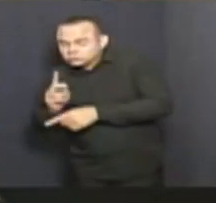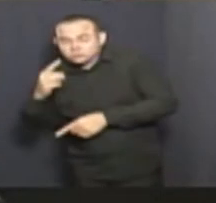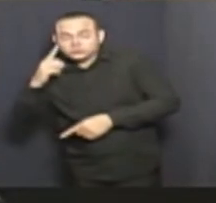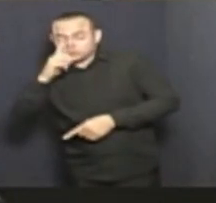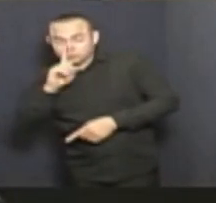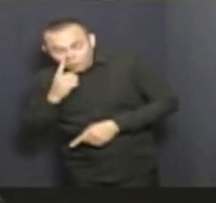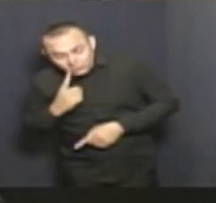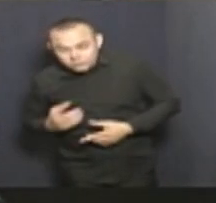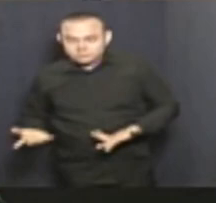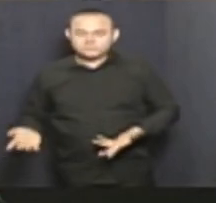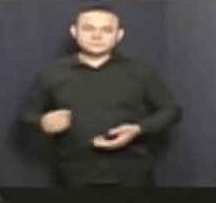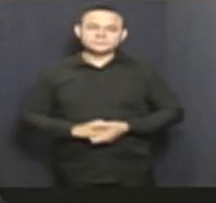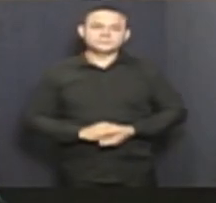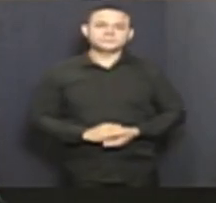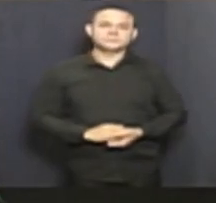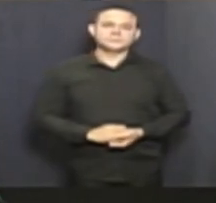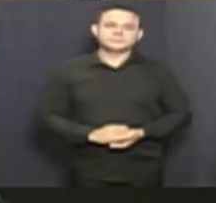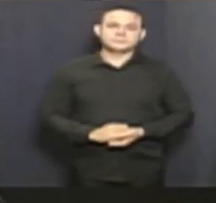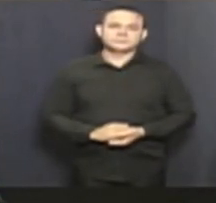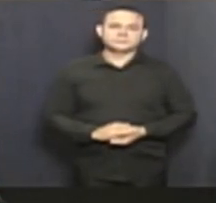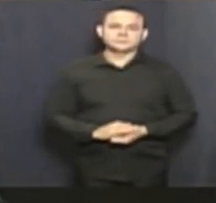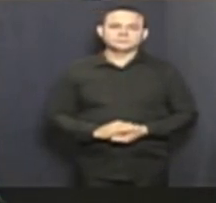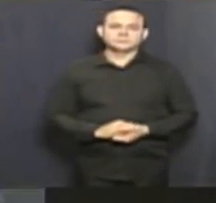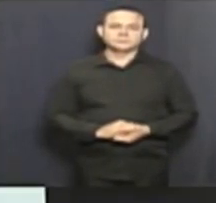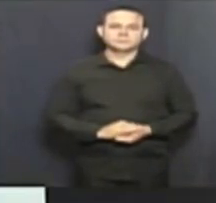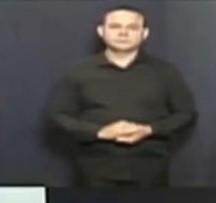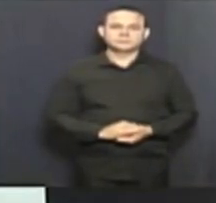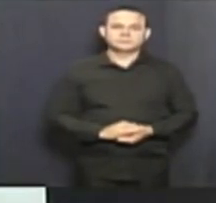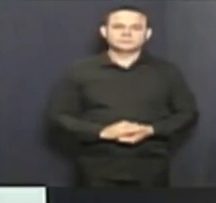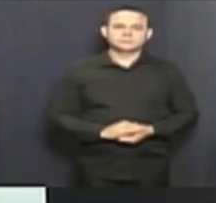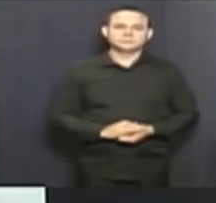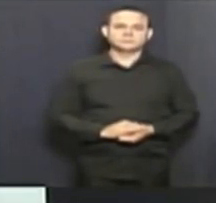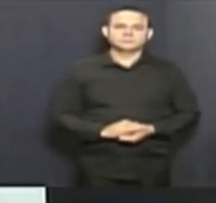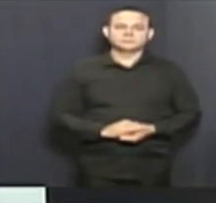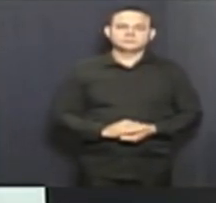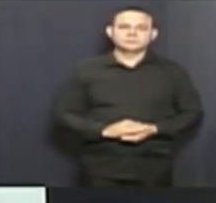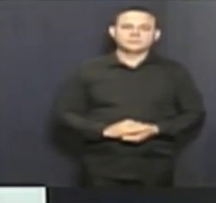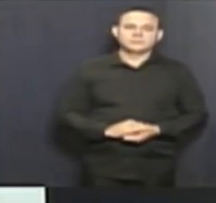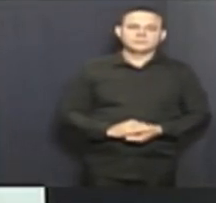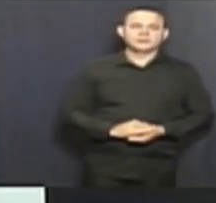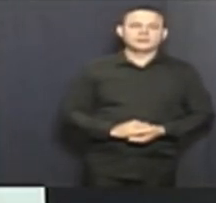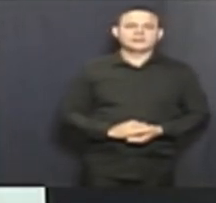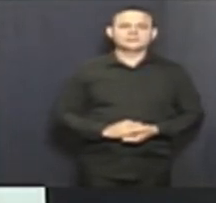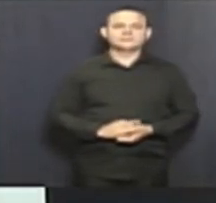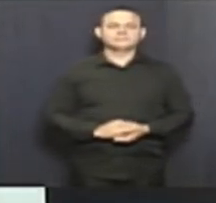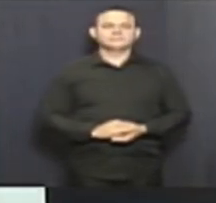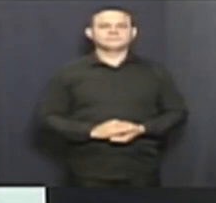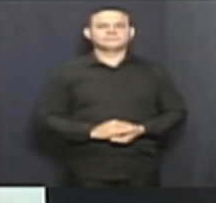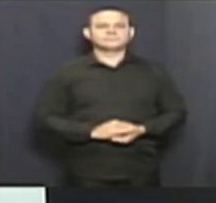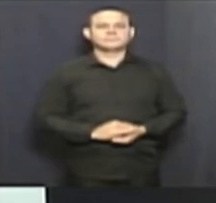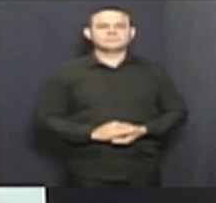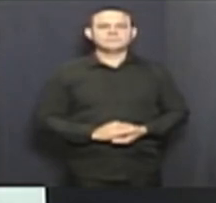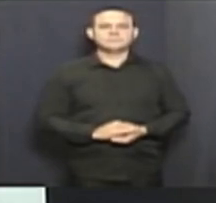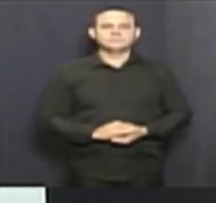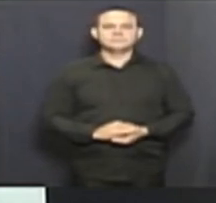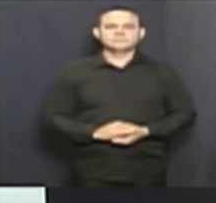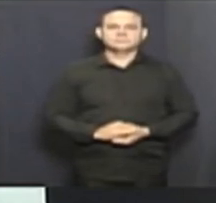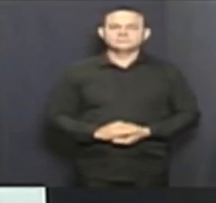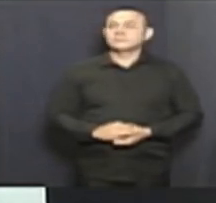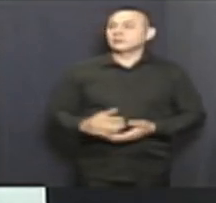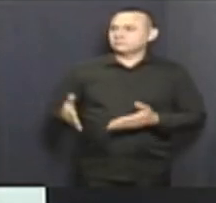seu comentário é é é é a favor por favor